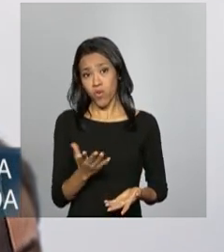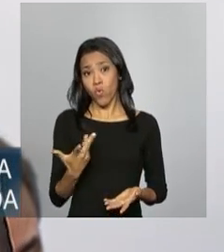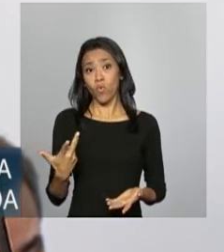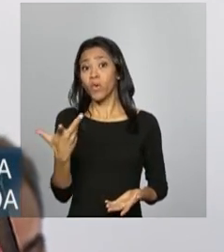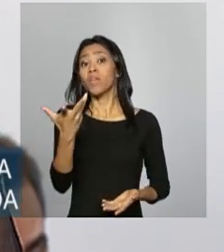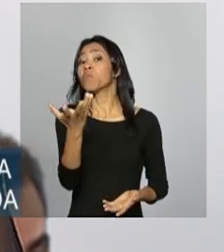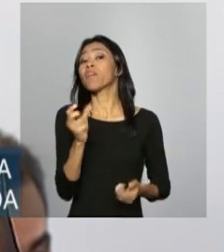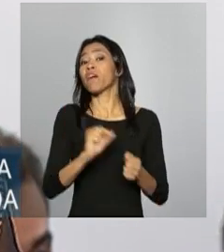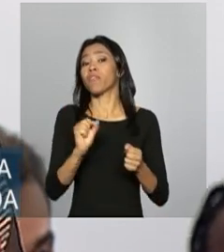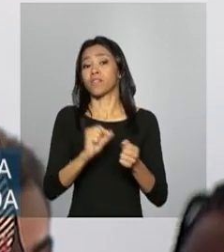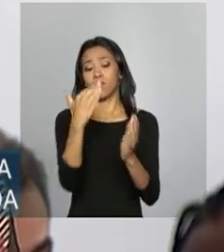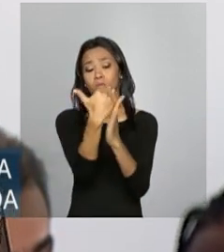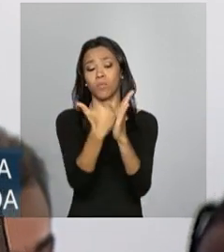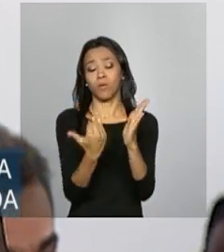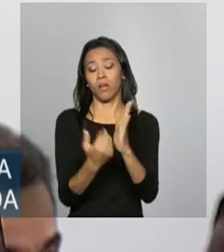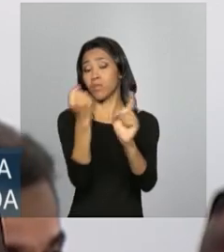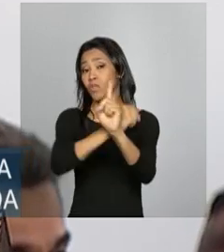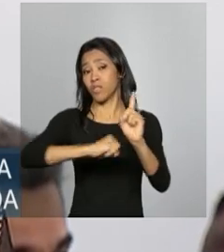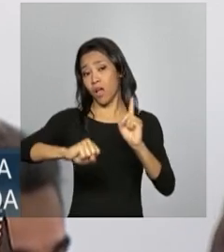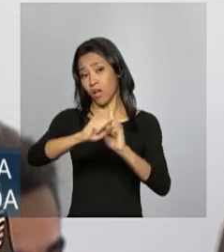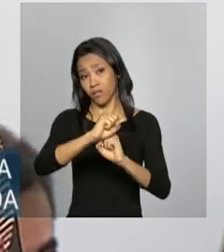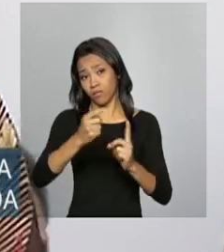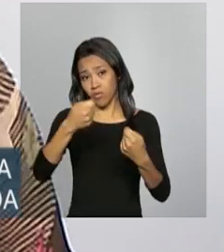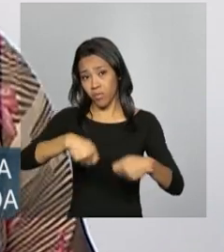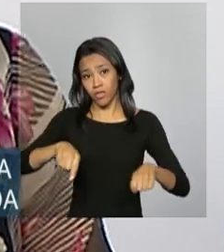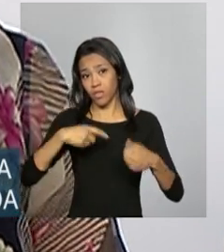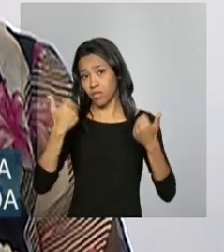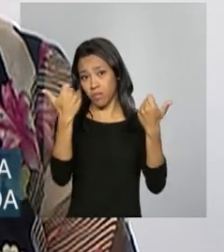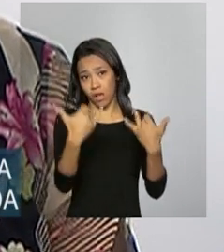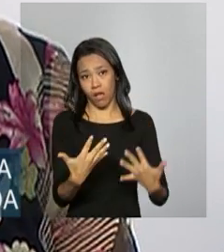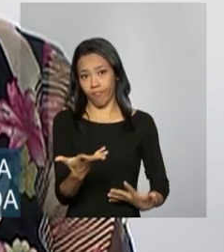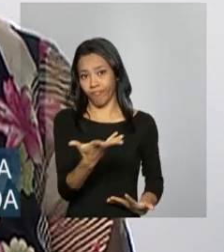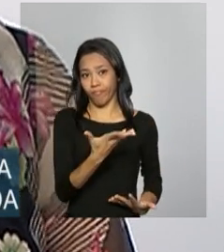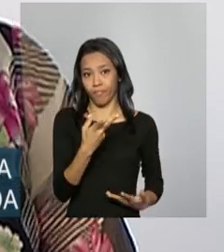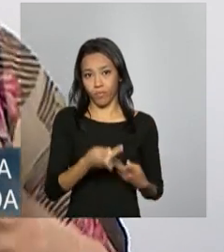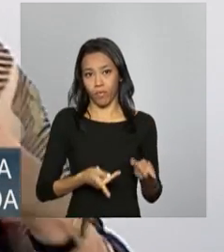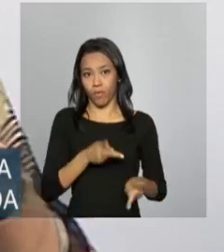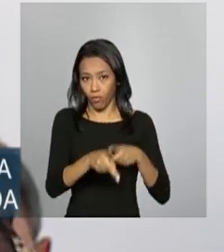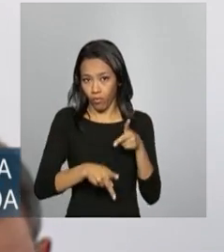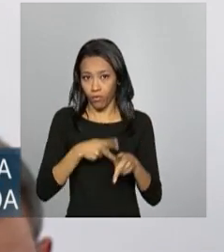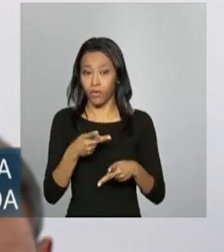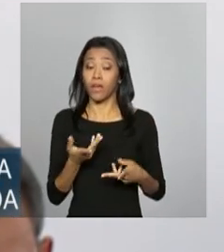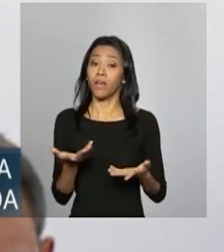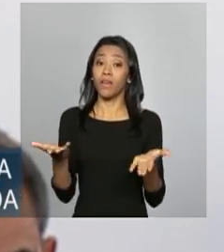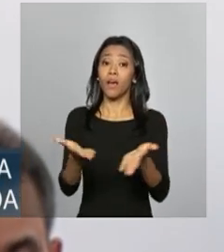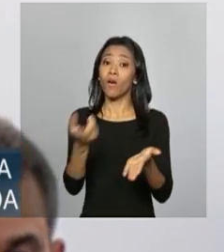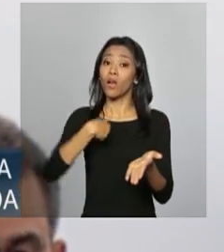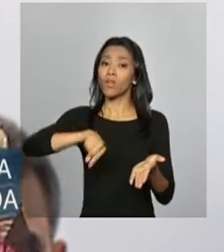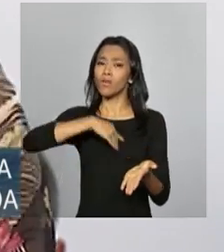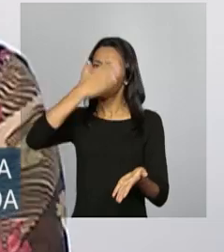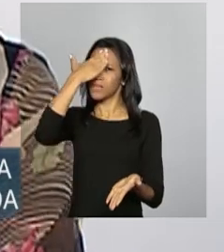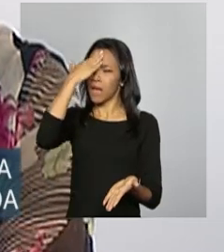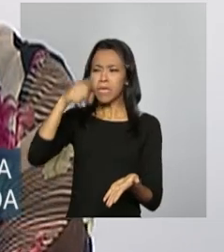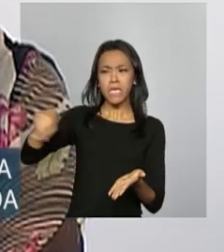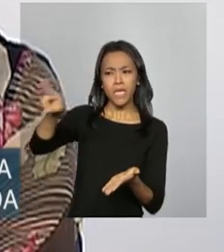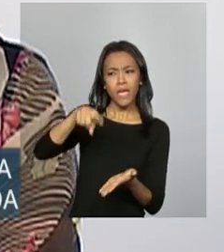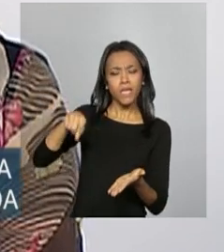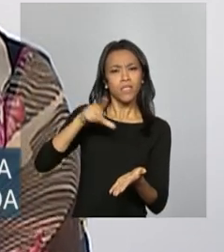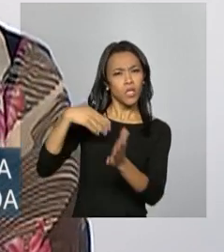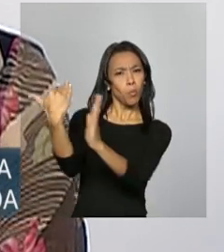fazer com os programas sociais. E agora, A gente sabe que eles têm um